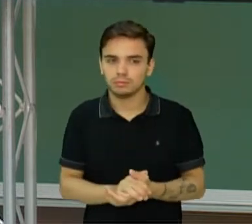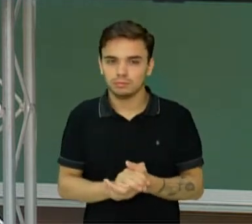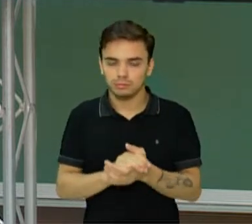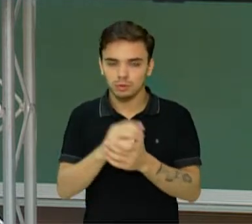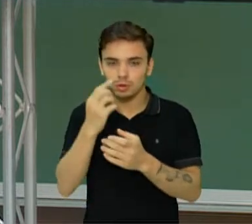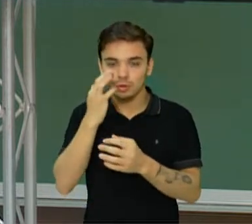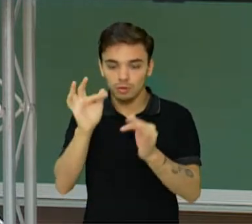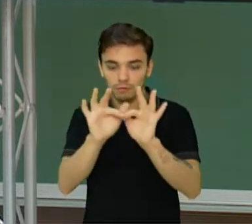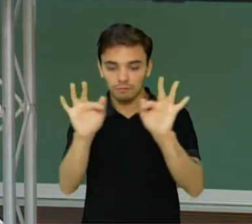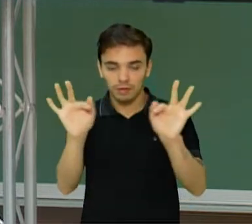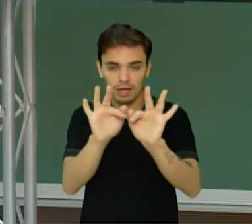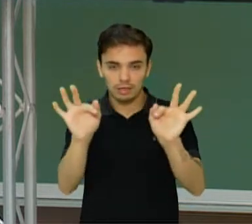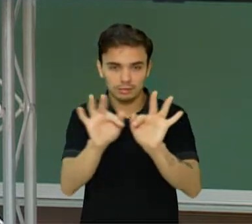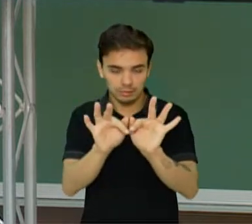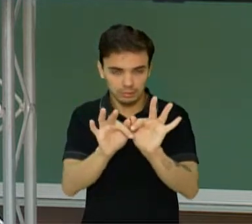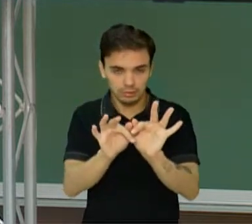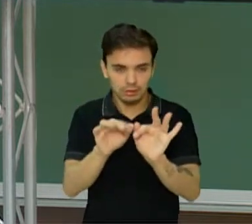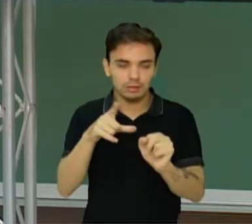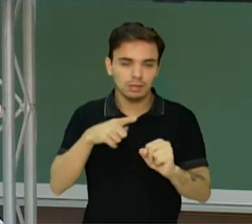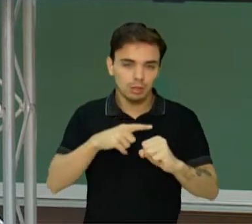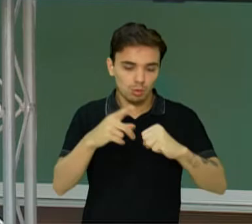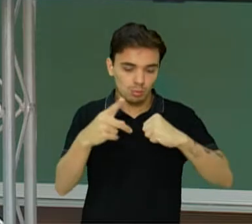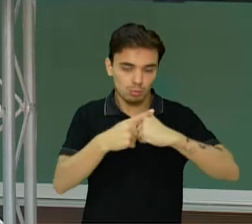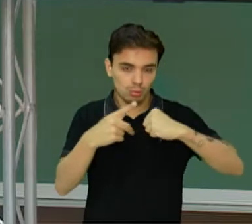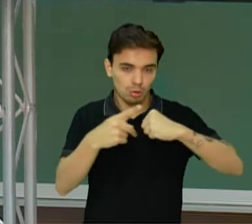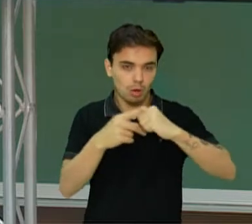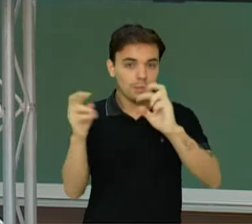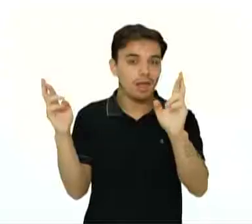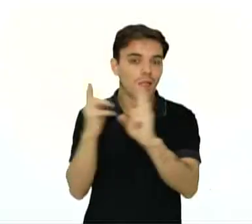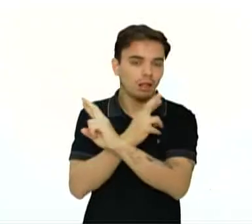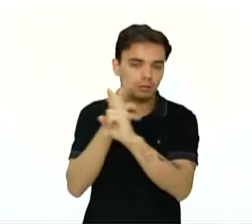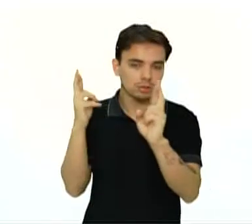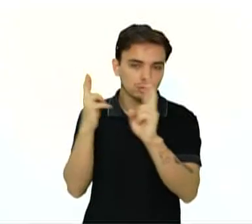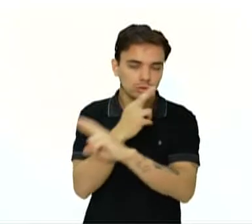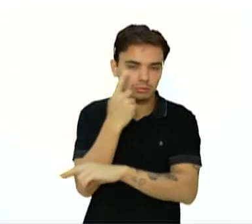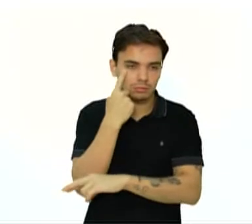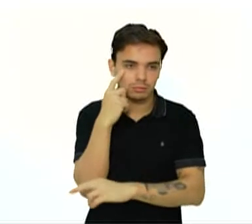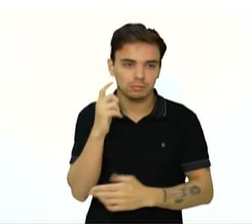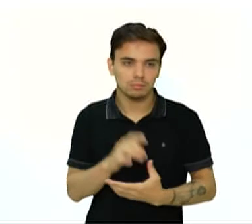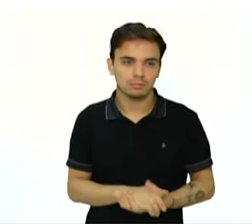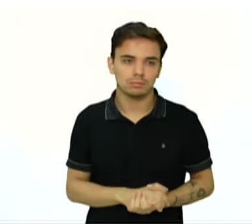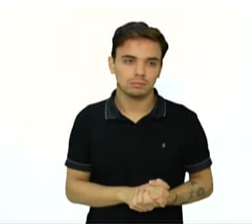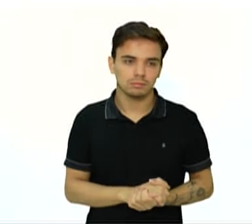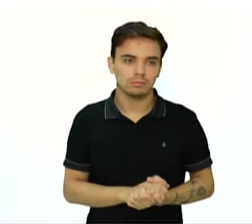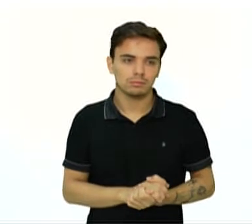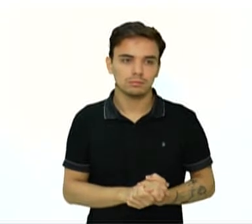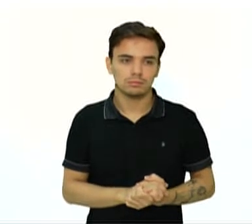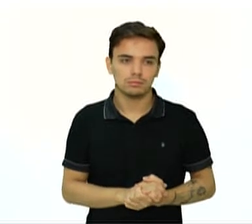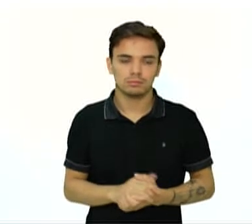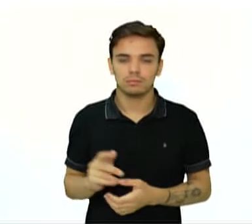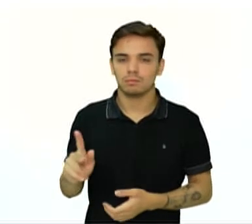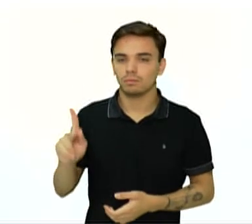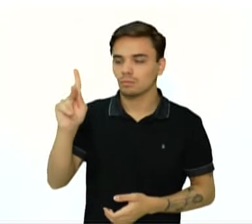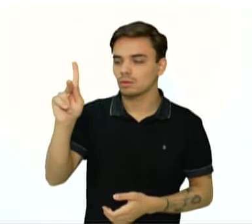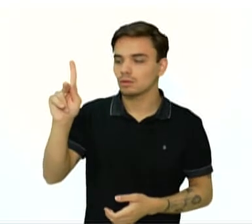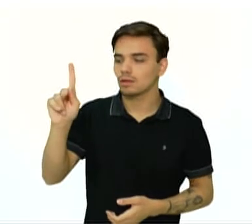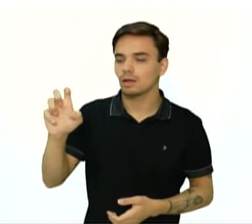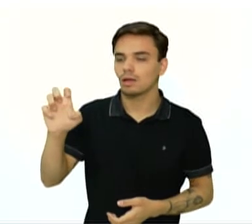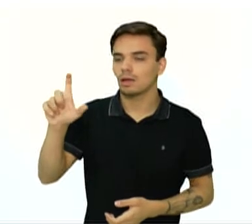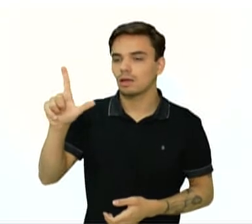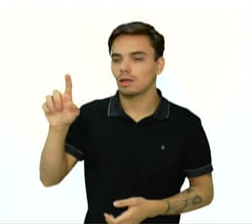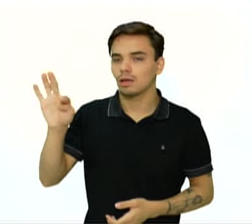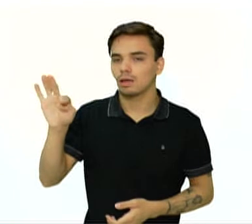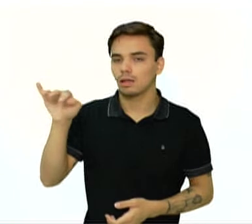as frases usando um pronome relativo assim como modelo. Olha só. Kelly has a book. Kelly tem um livro. É a primeira informação.